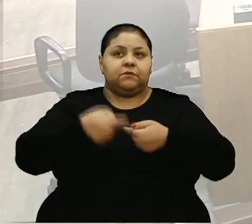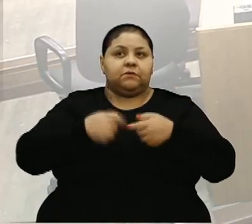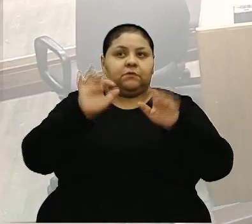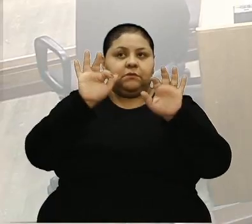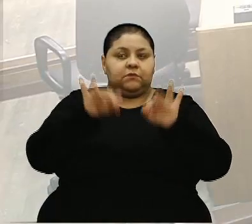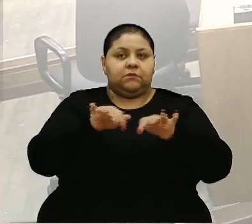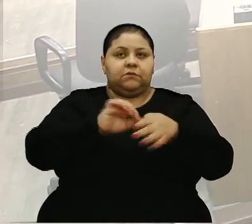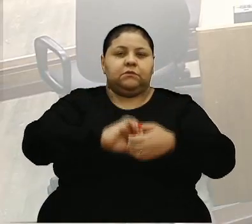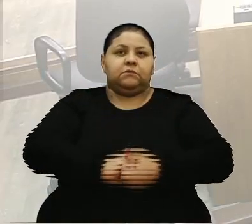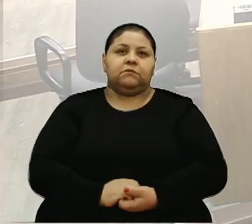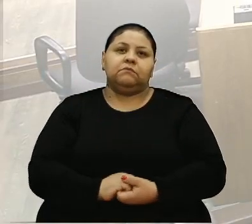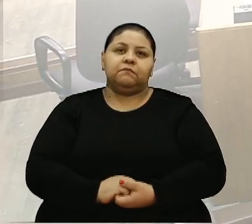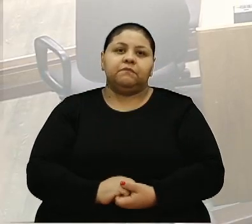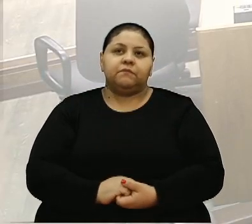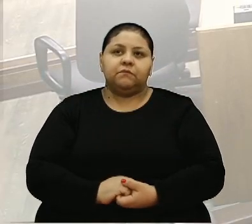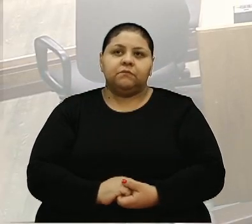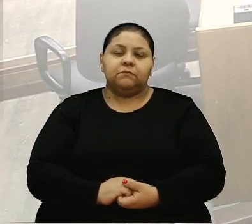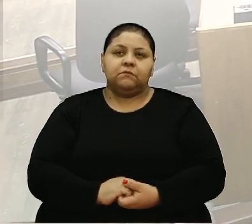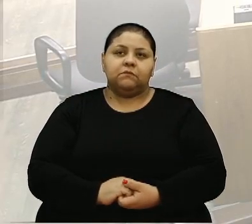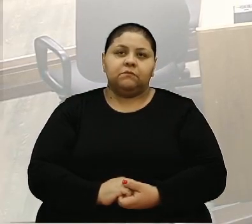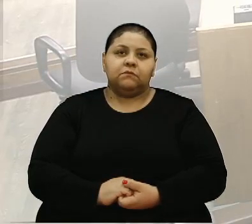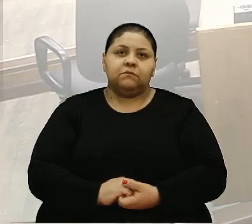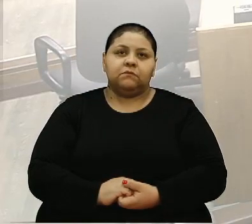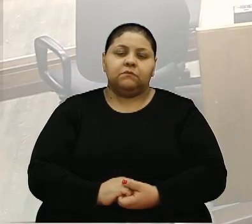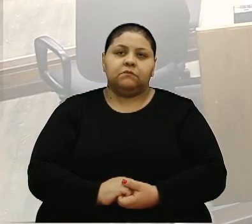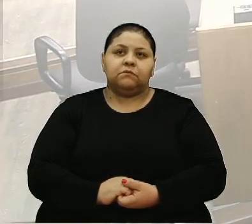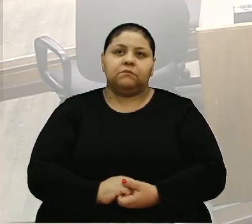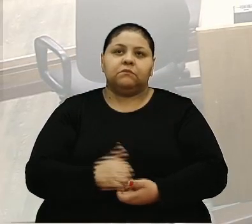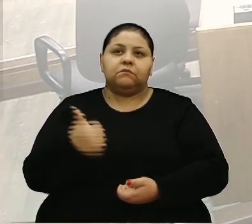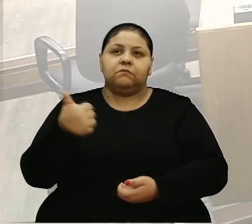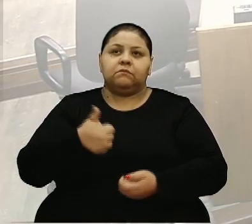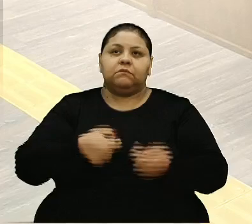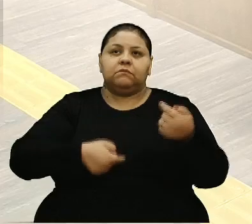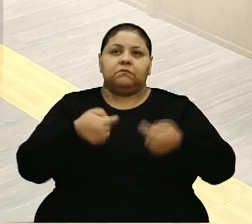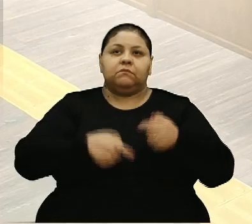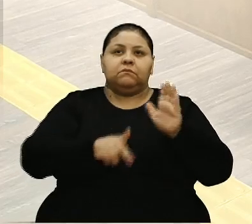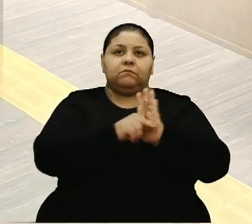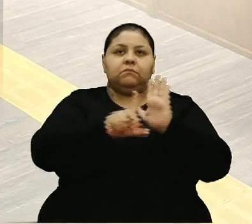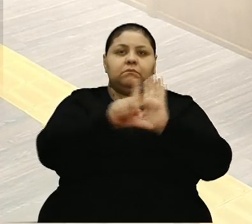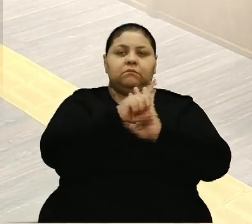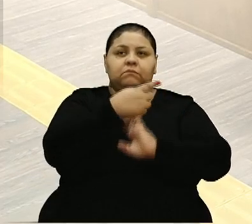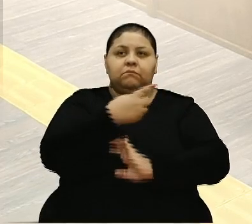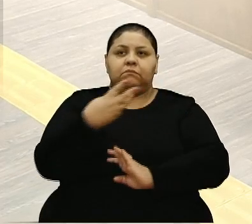Encerrada a primeira discussão. Em primeira discussão, projeto de lei número